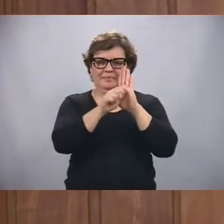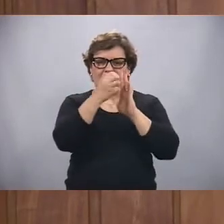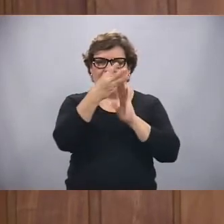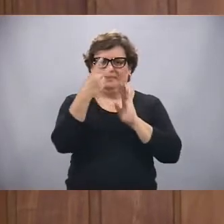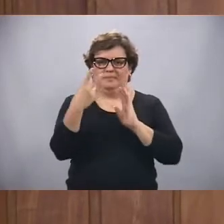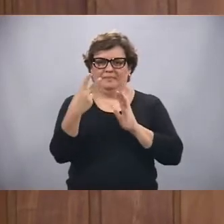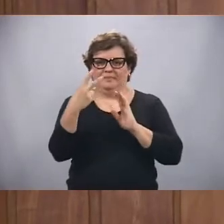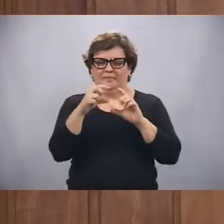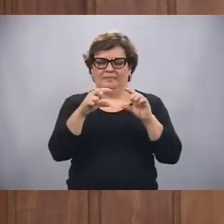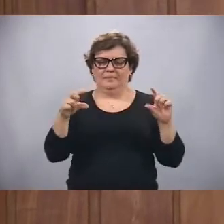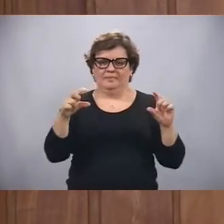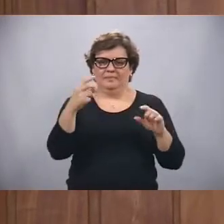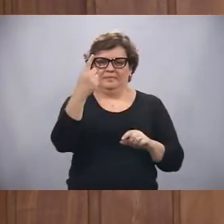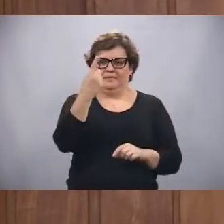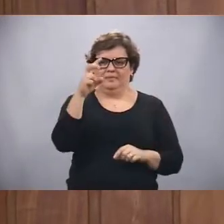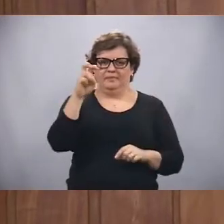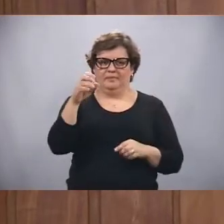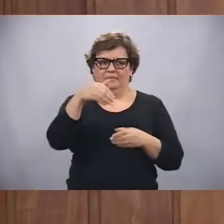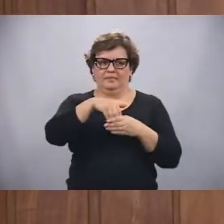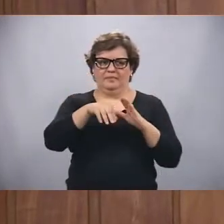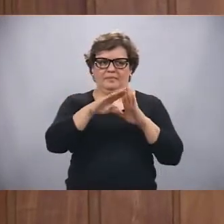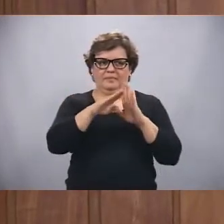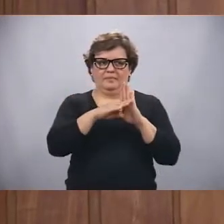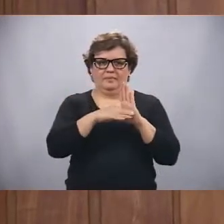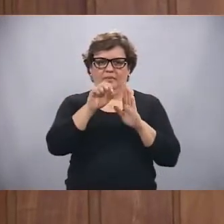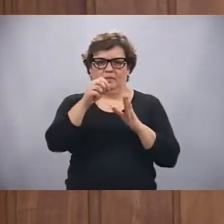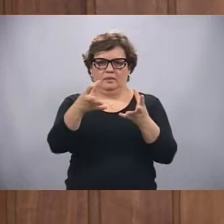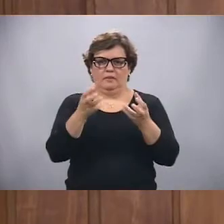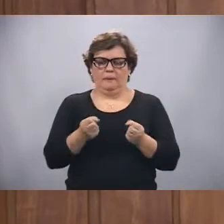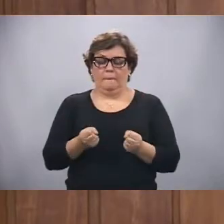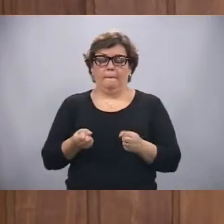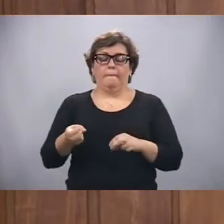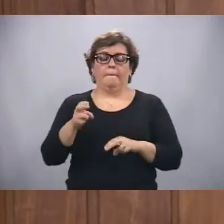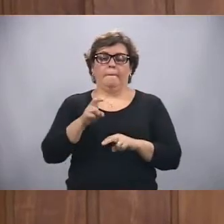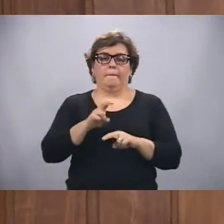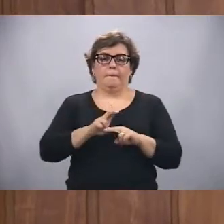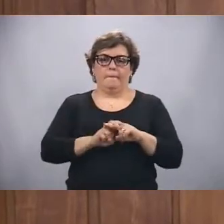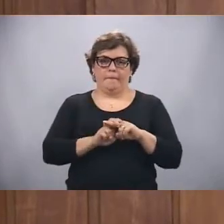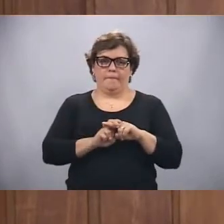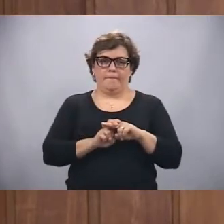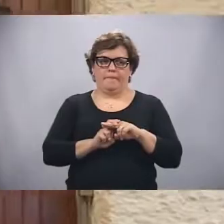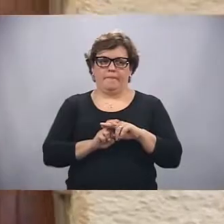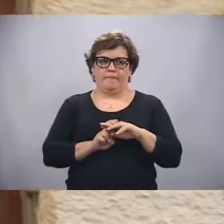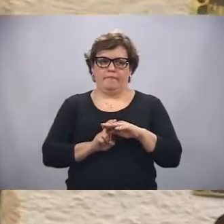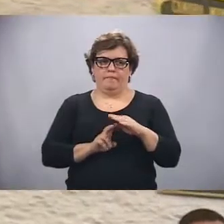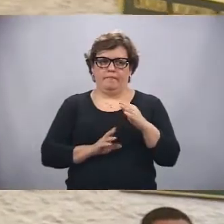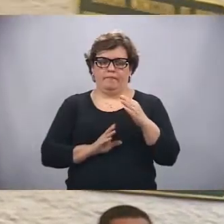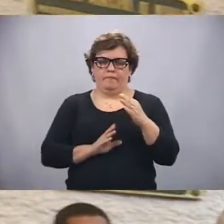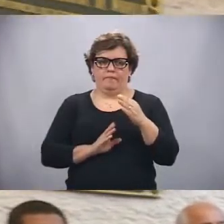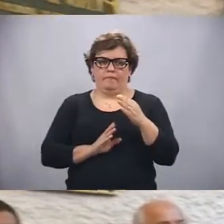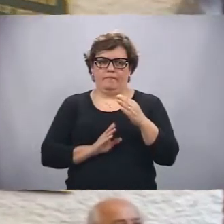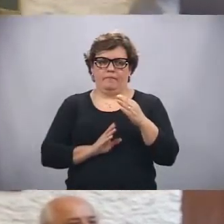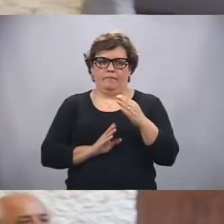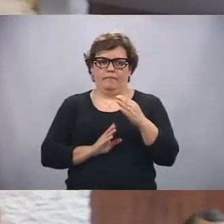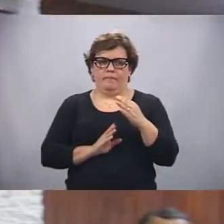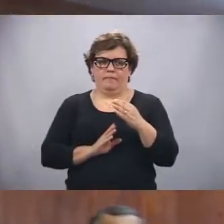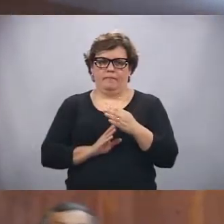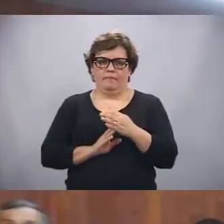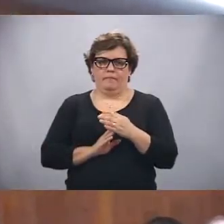inciso 15 do Regimento Interno os vereadores que estiverem favoráveis permaneçam como se encontram